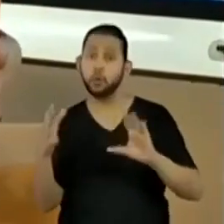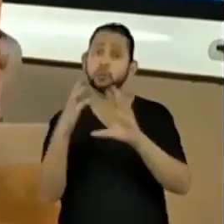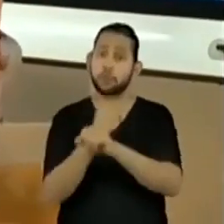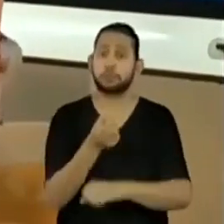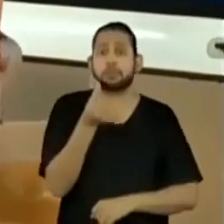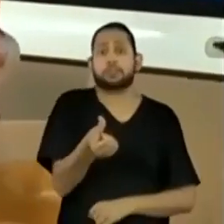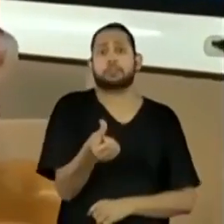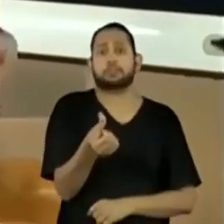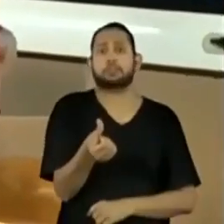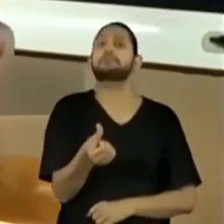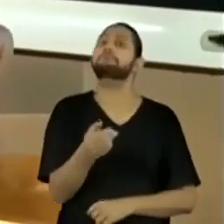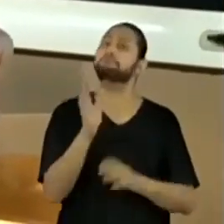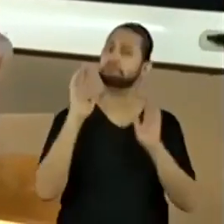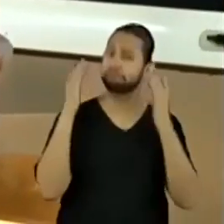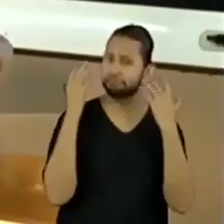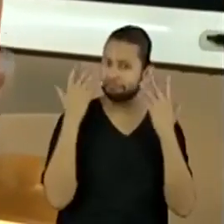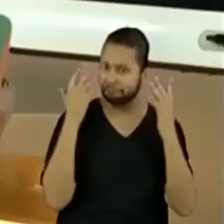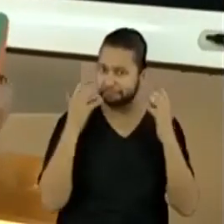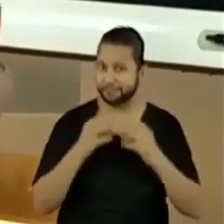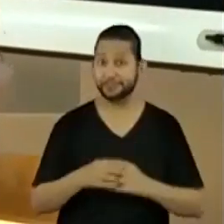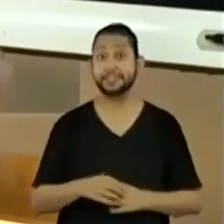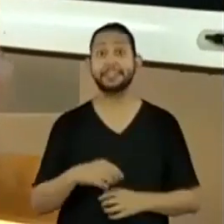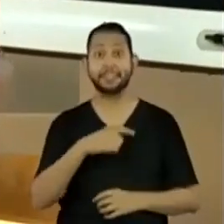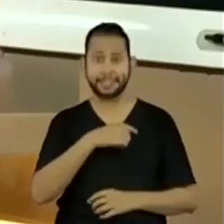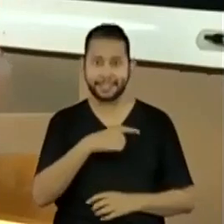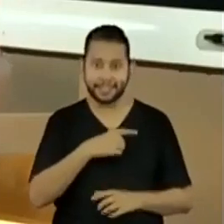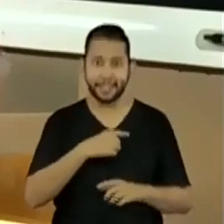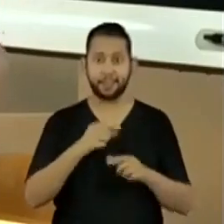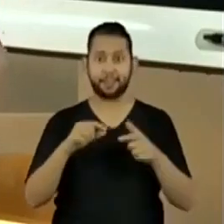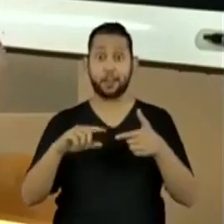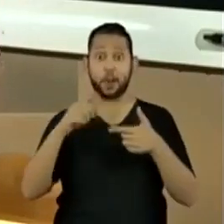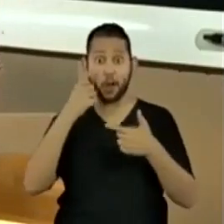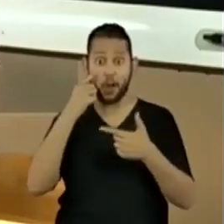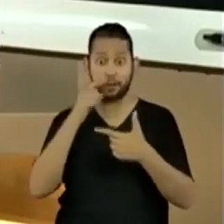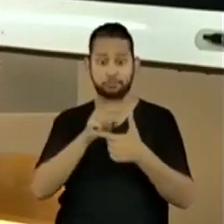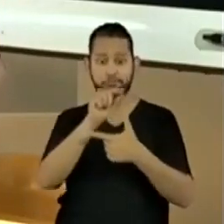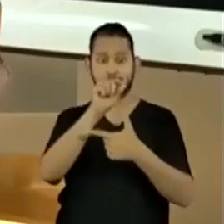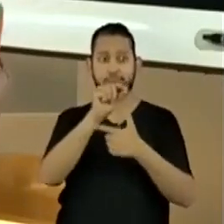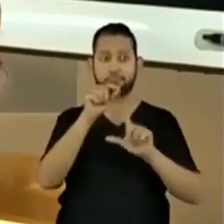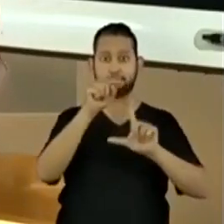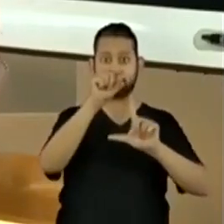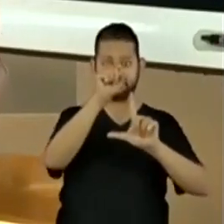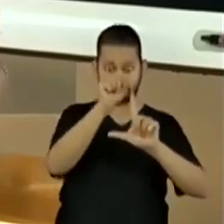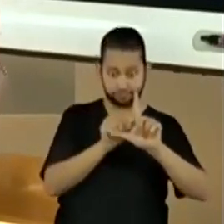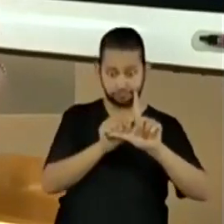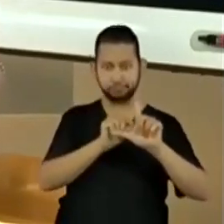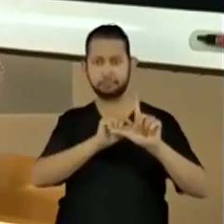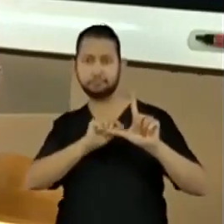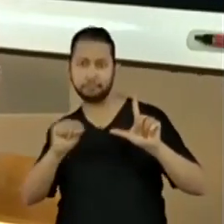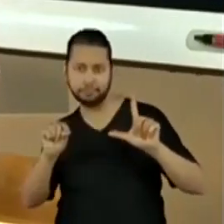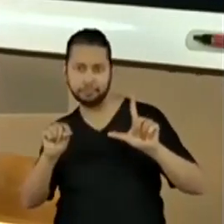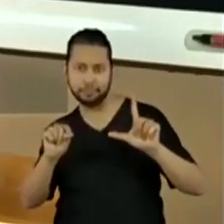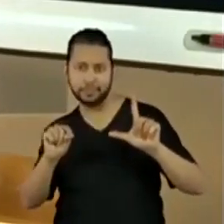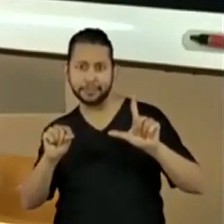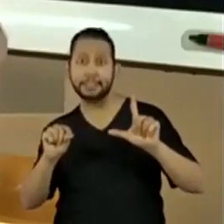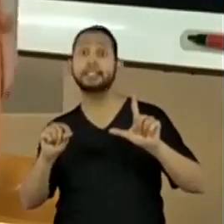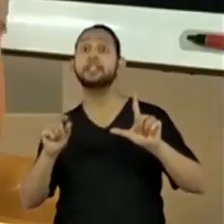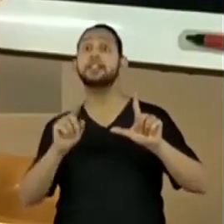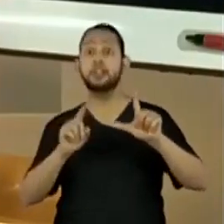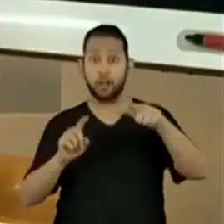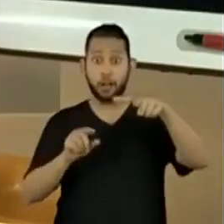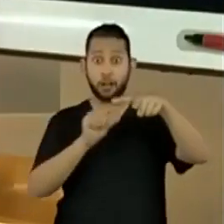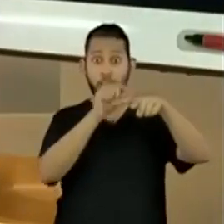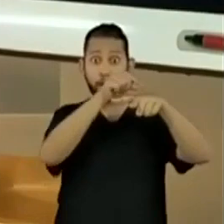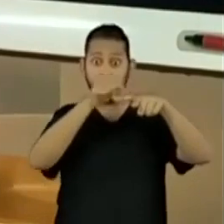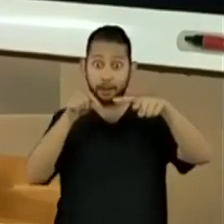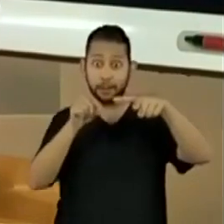você não lembra, a gente chama de arestas. Então, essas linhas que ligam uma face à outra, chama de